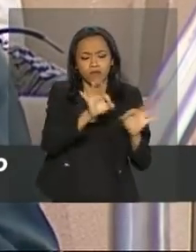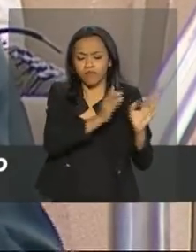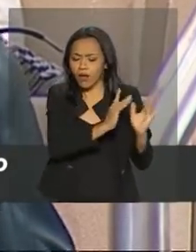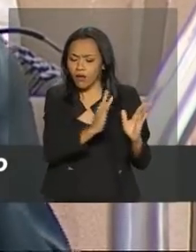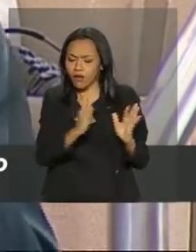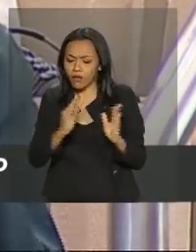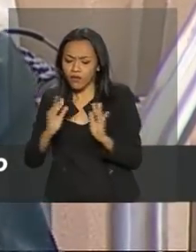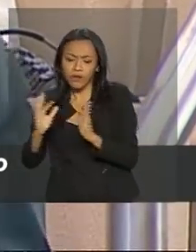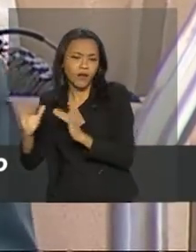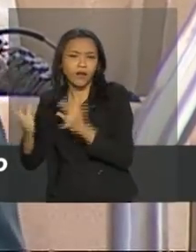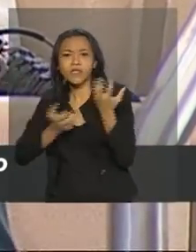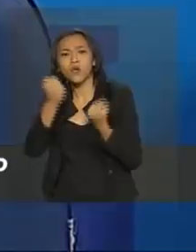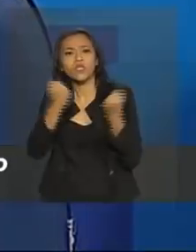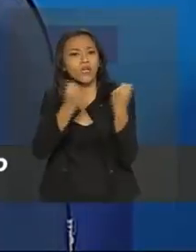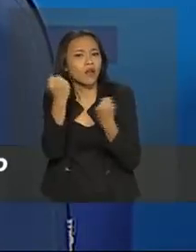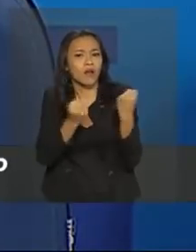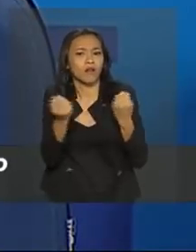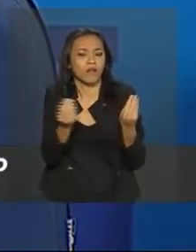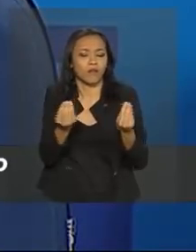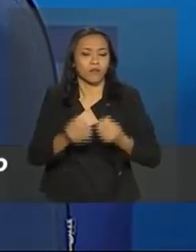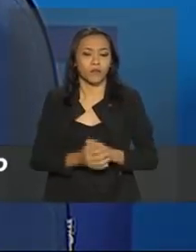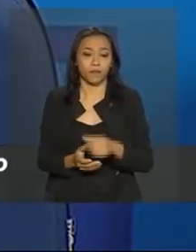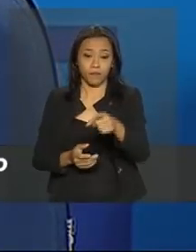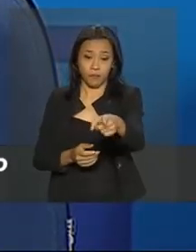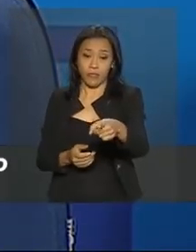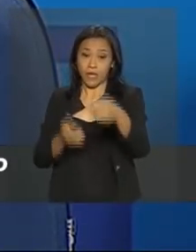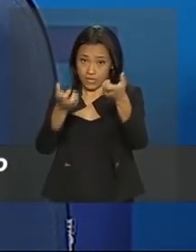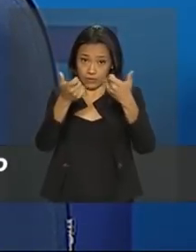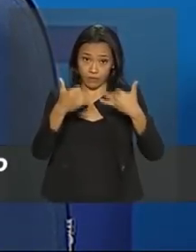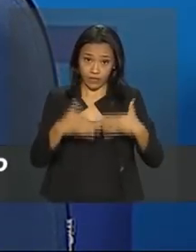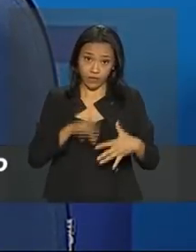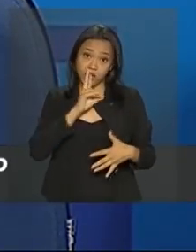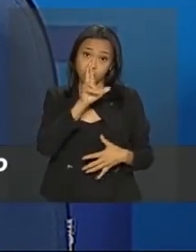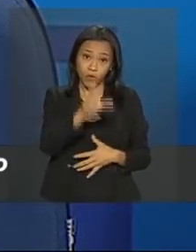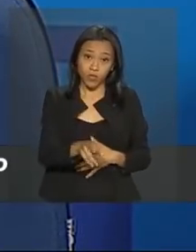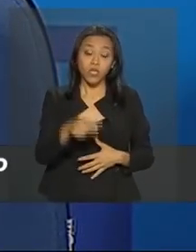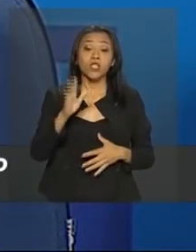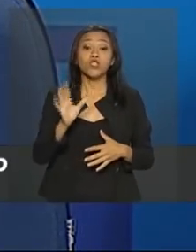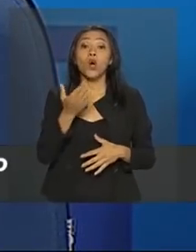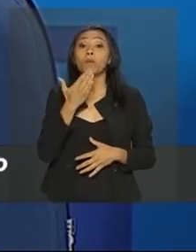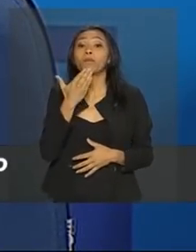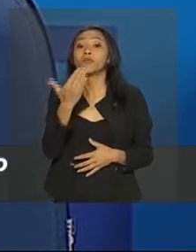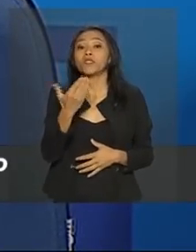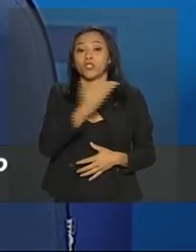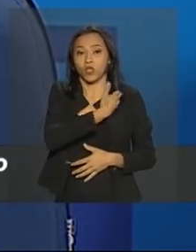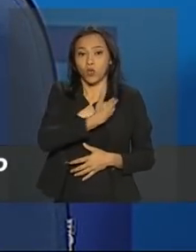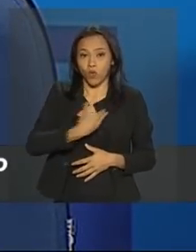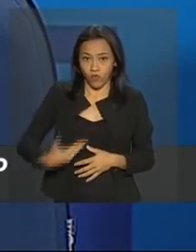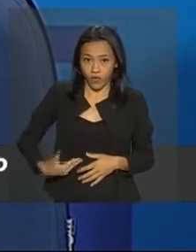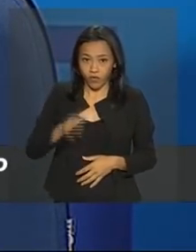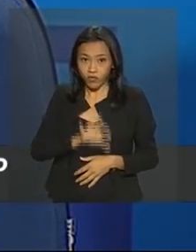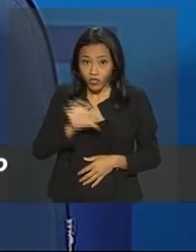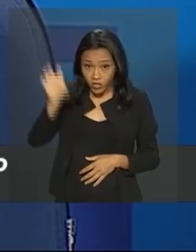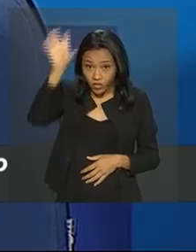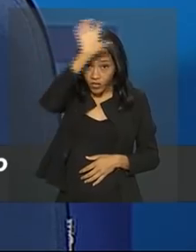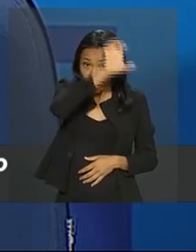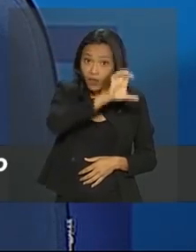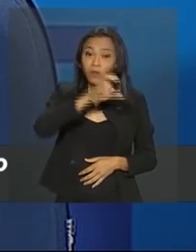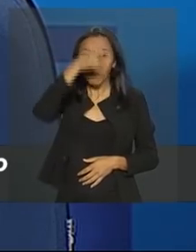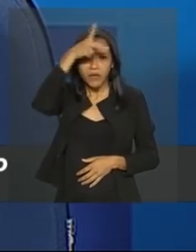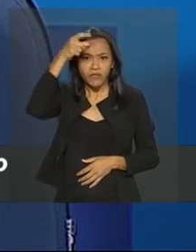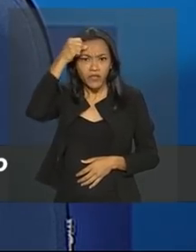vê o que nós fizemos foi pedir aos governadores e aos prefeitos para que eles pudessem